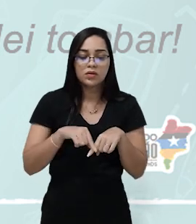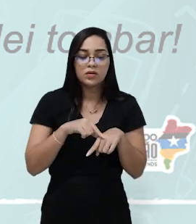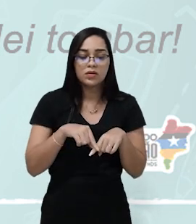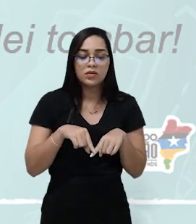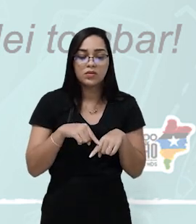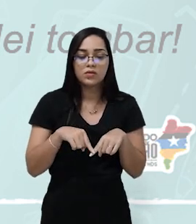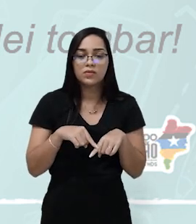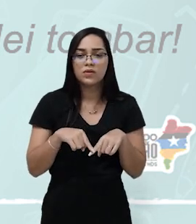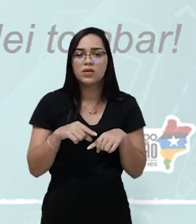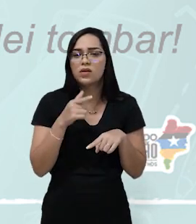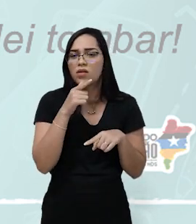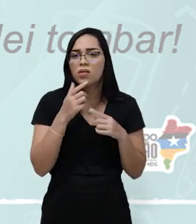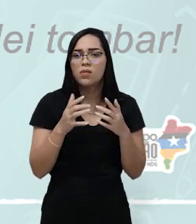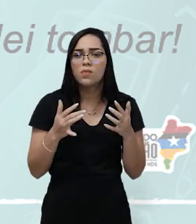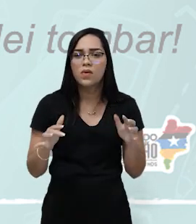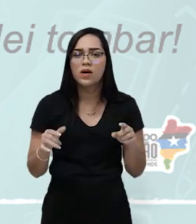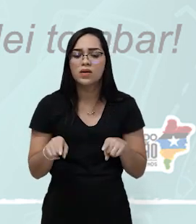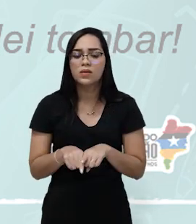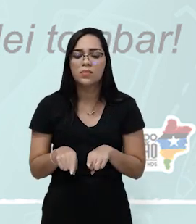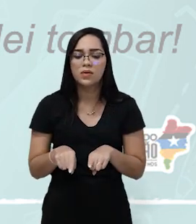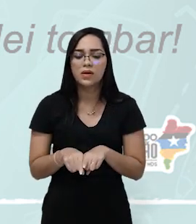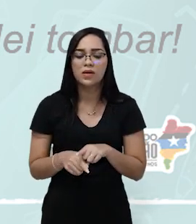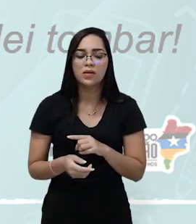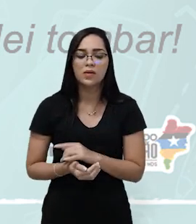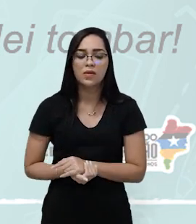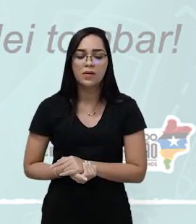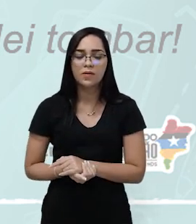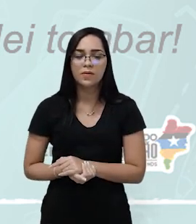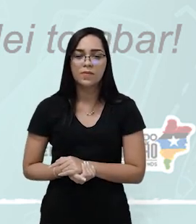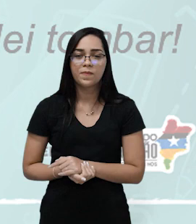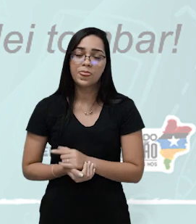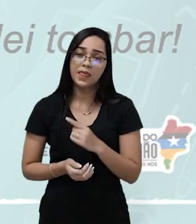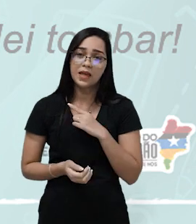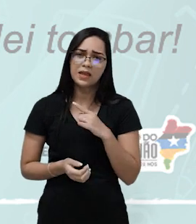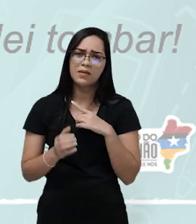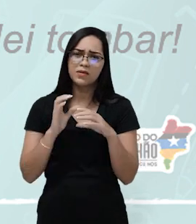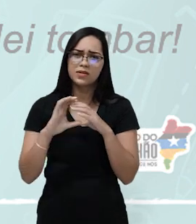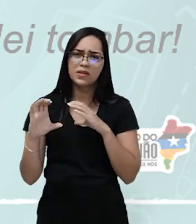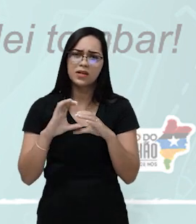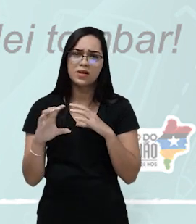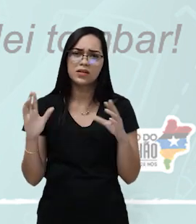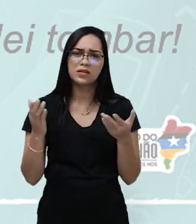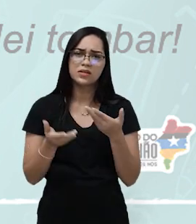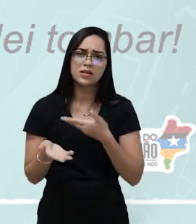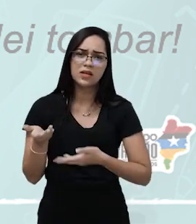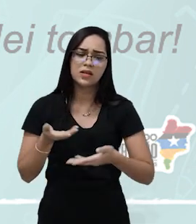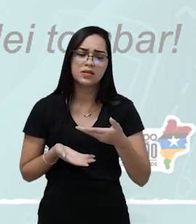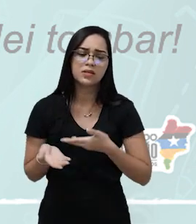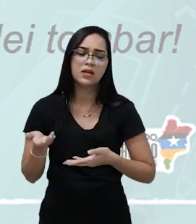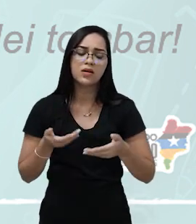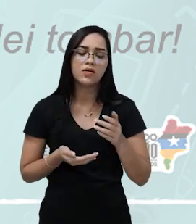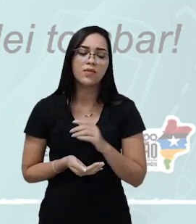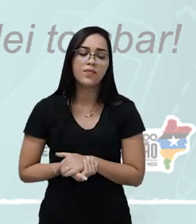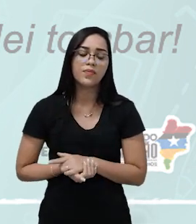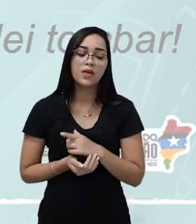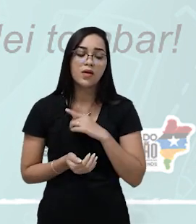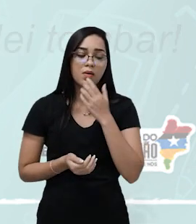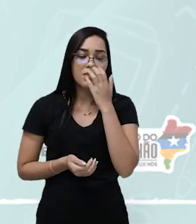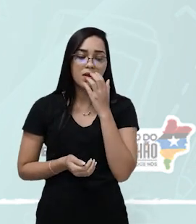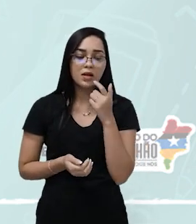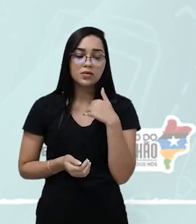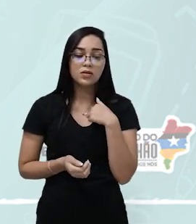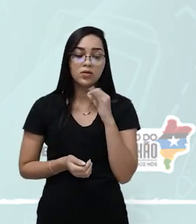do mar. Então, assim, tombei, tombei, mandei tombar. Perna fina no meio do mar. Já tem riso. Tem o